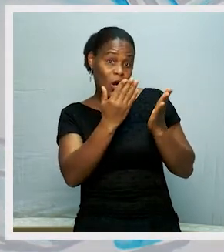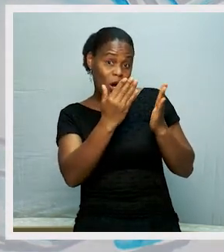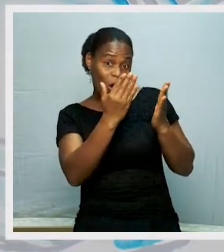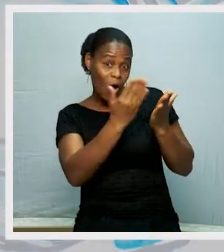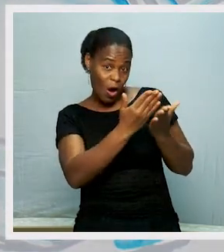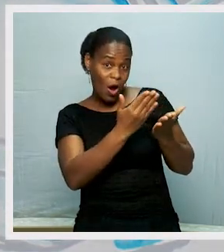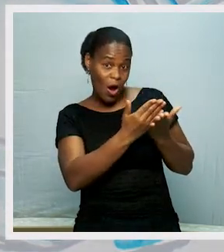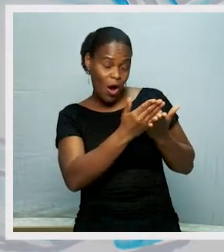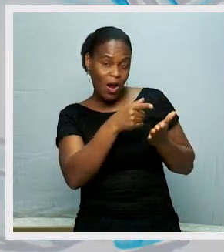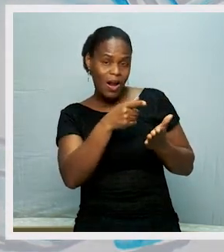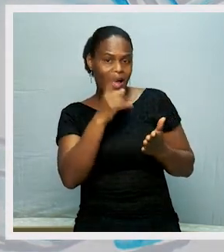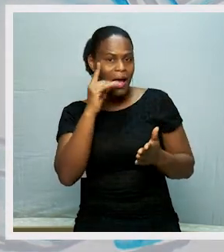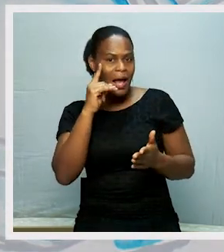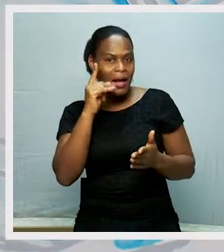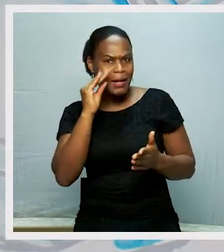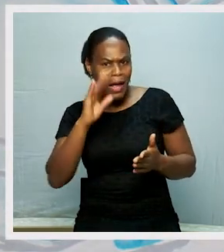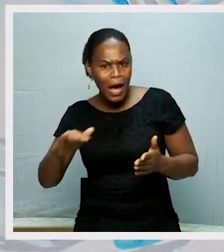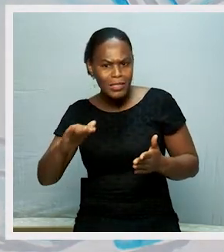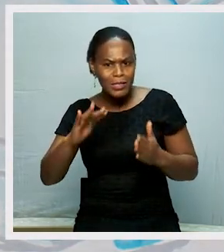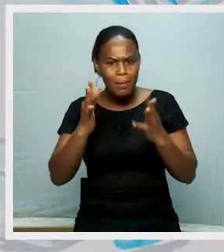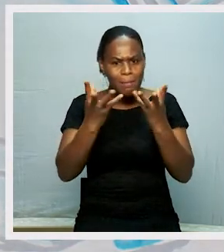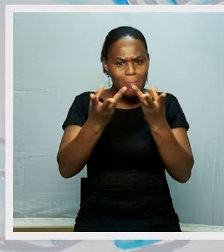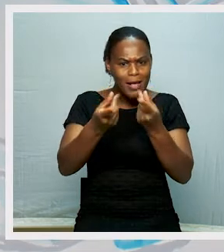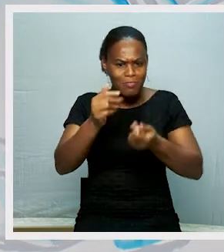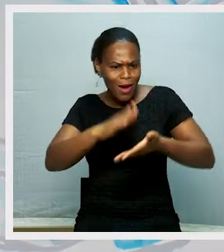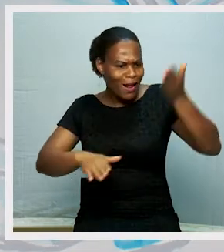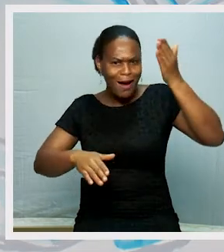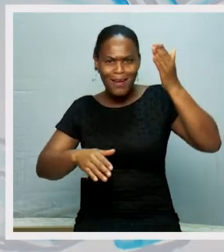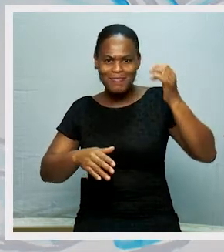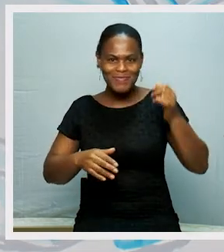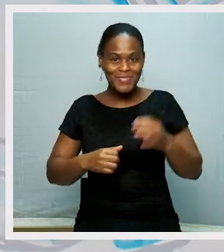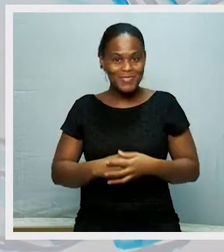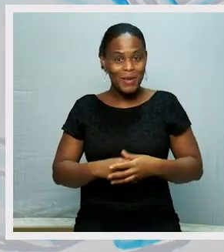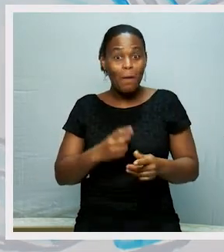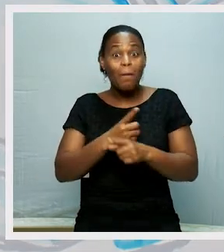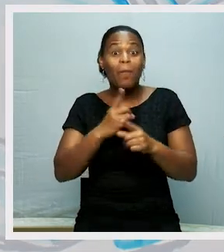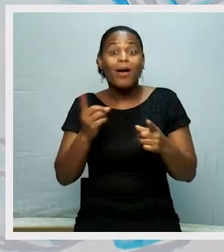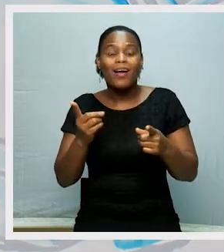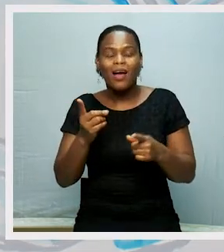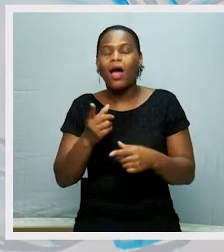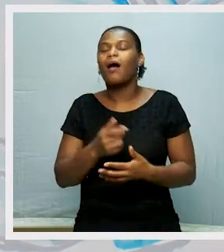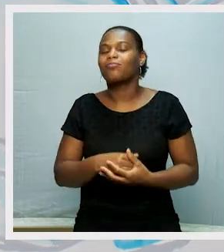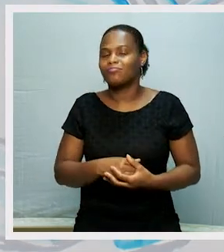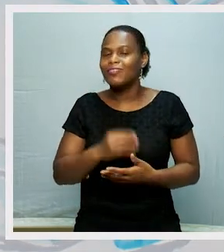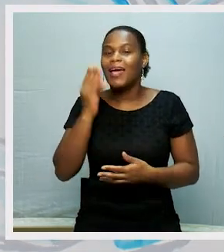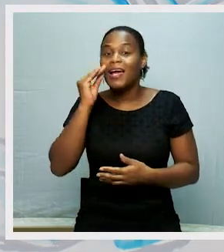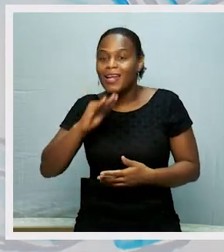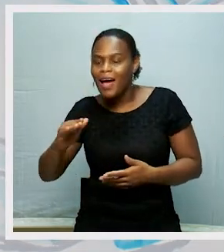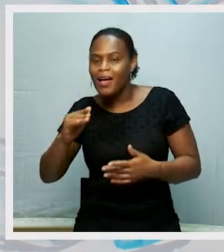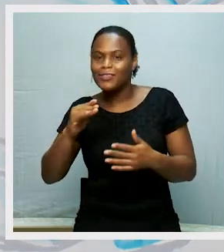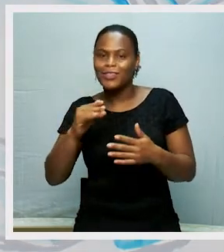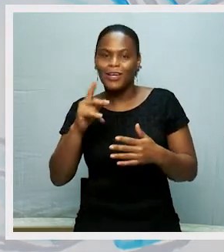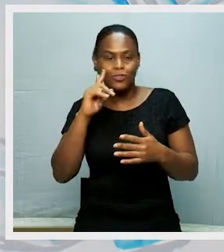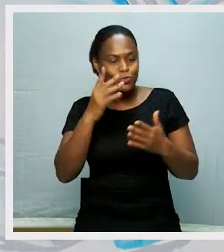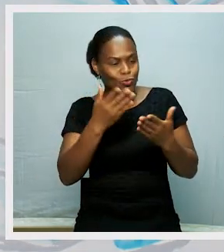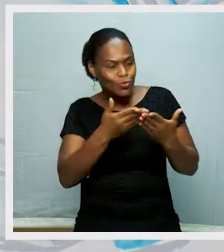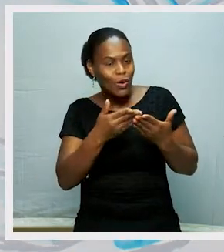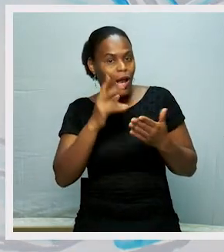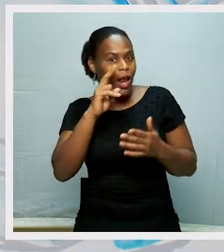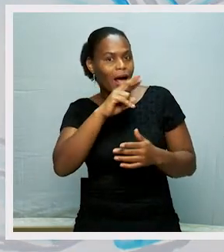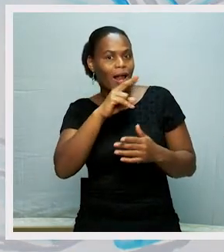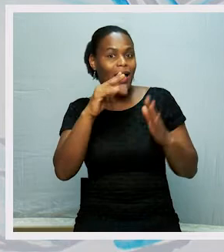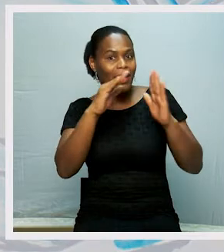criança consegue resolver os cálculos de matemática com facilidade. Por quê? Porque a criança teve isto lá em